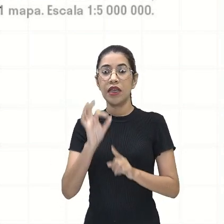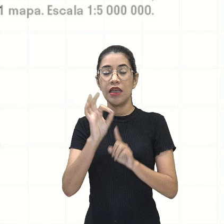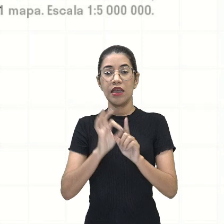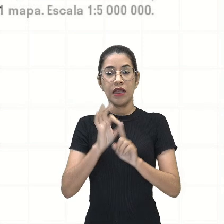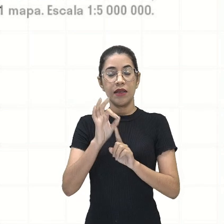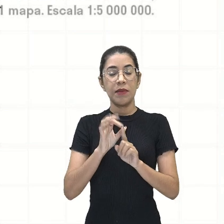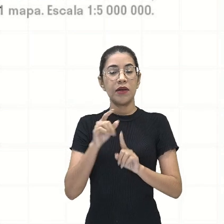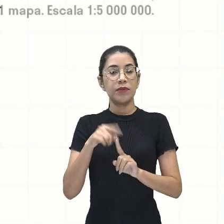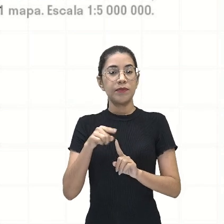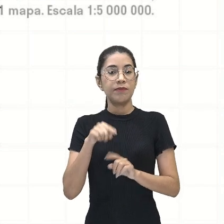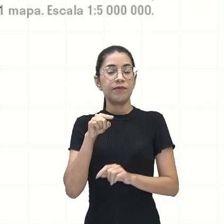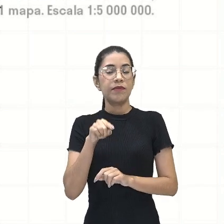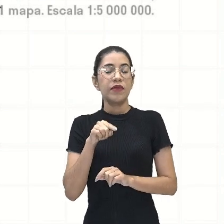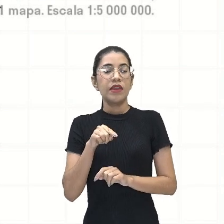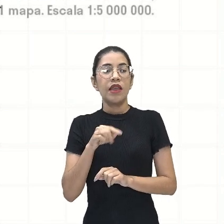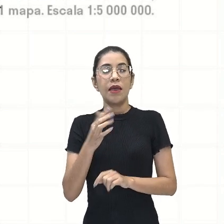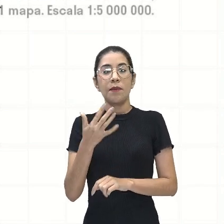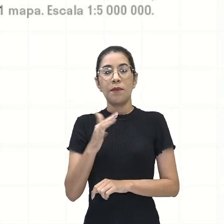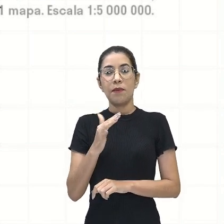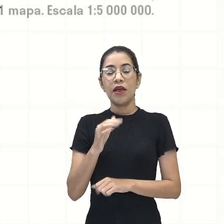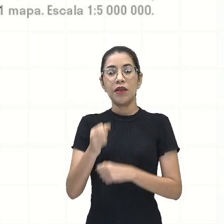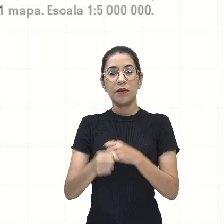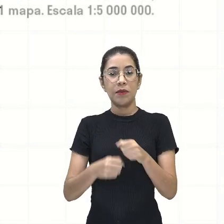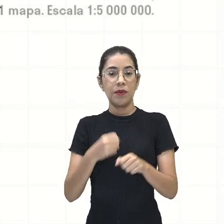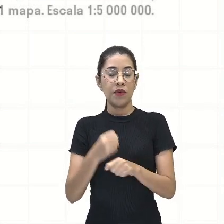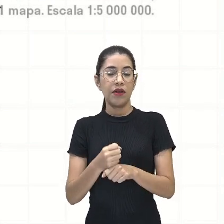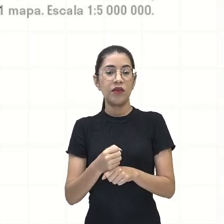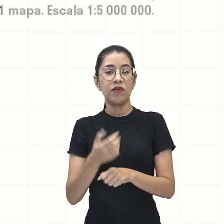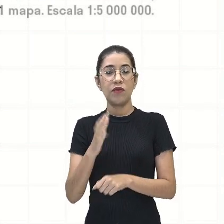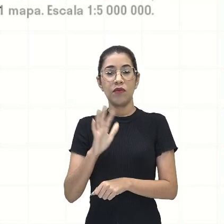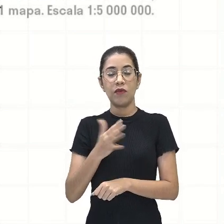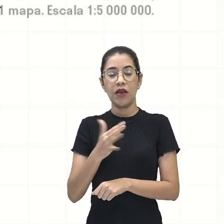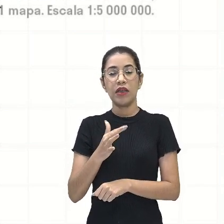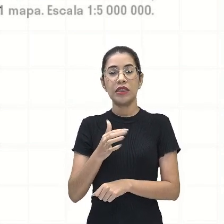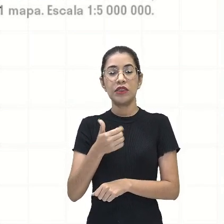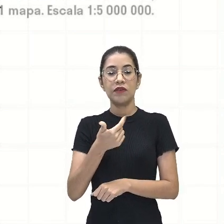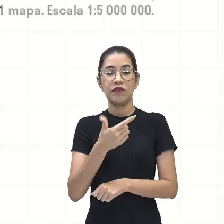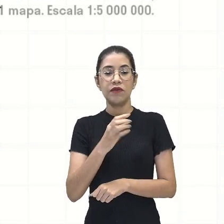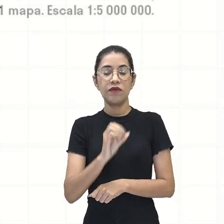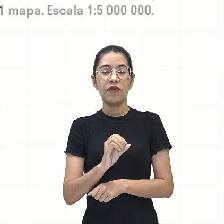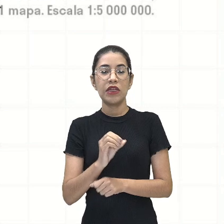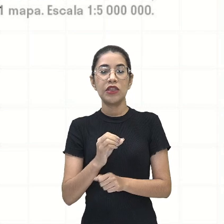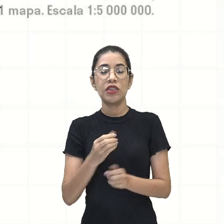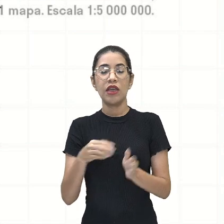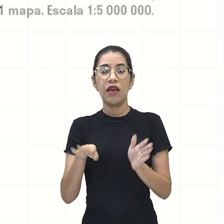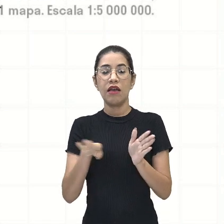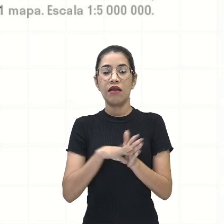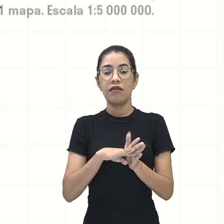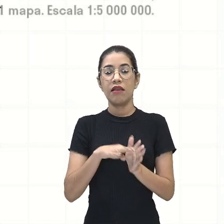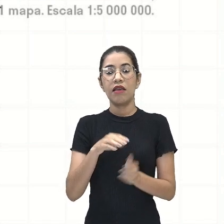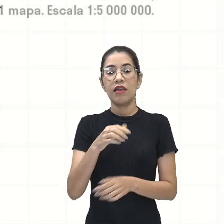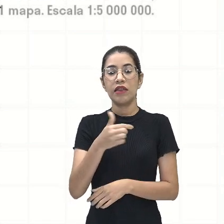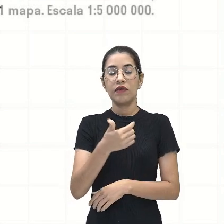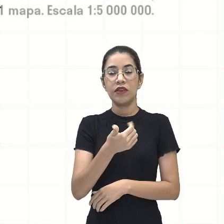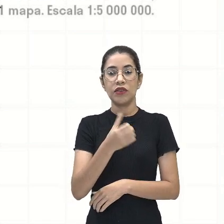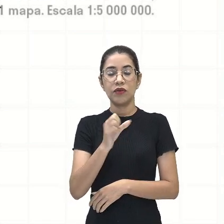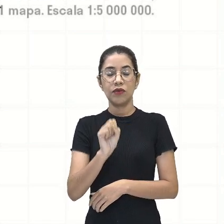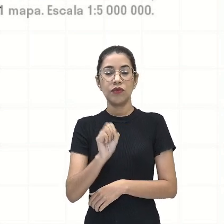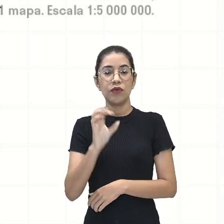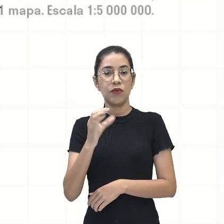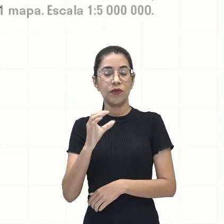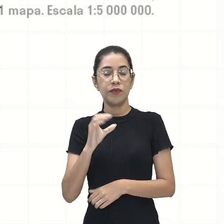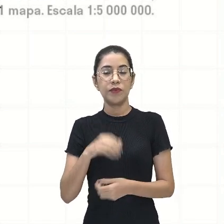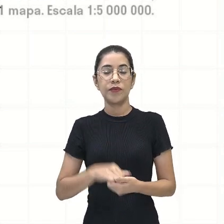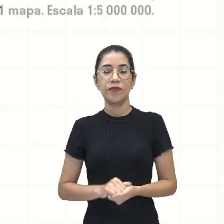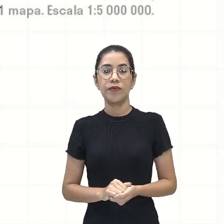clima, as temperaturas médias anualmente, elas variam entre 20 graus Celsius e 28 graus Celsius. E